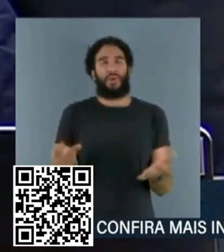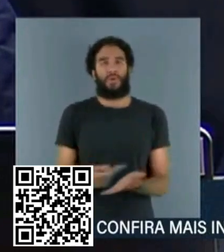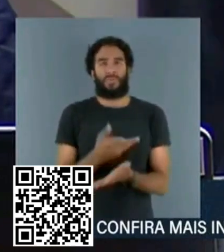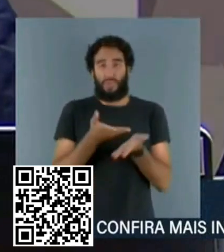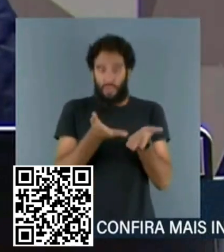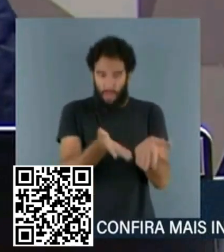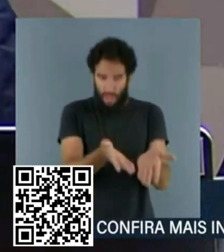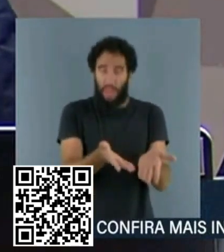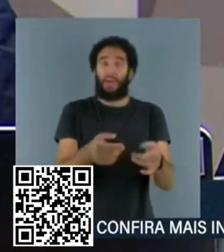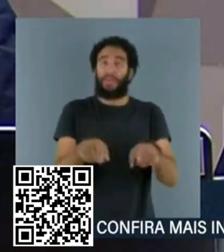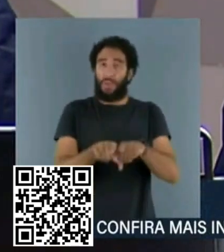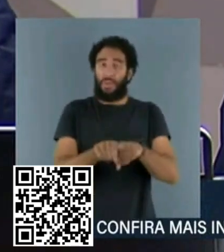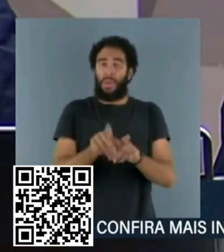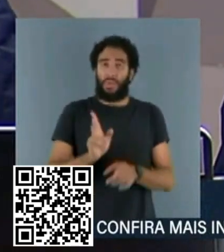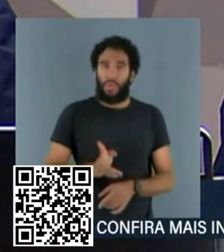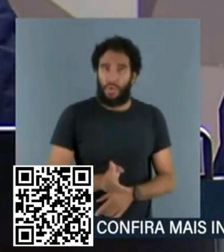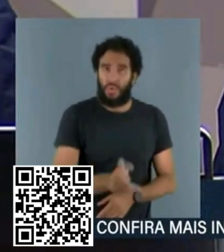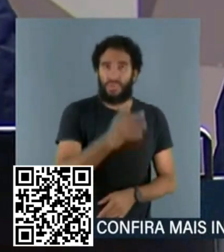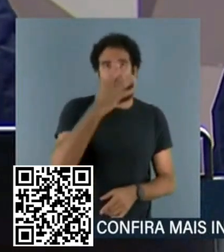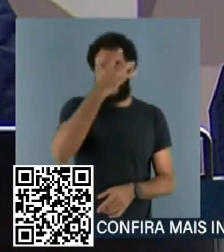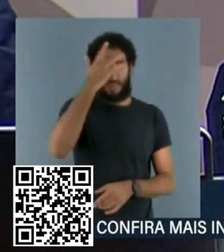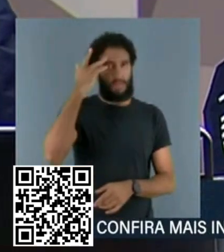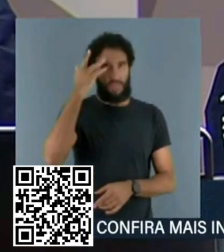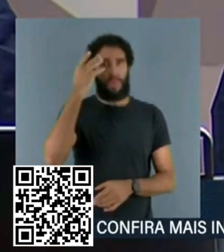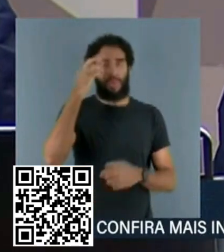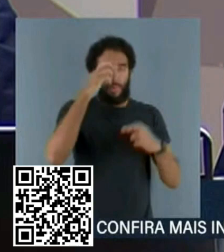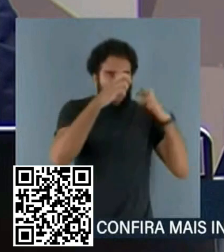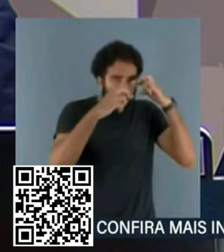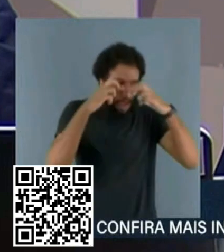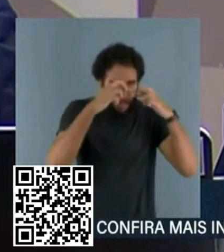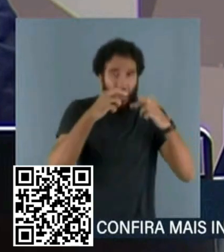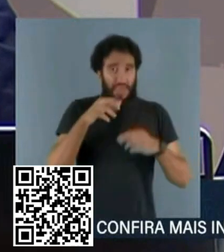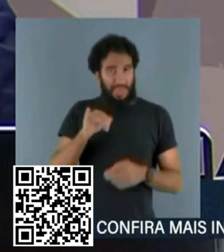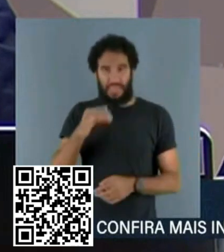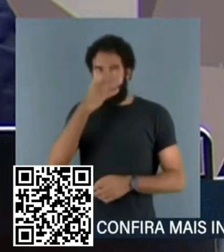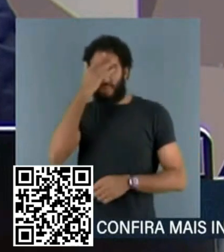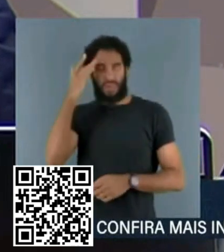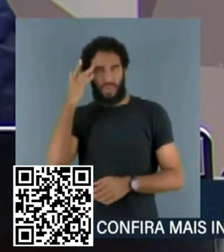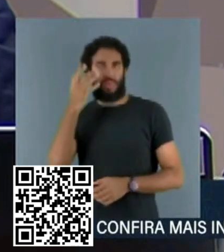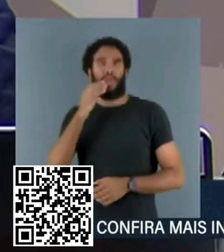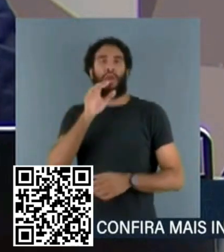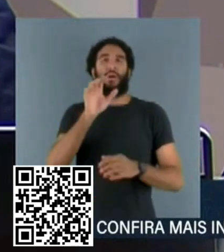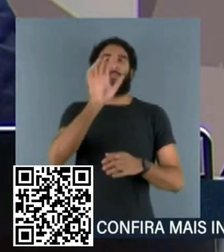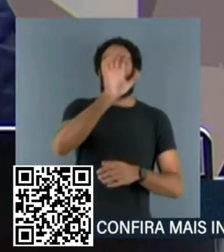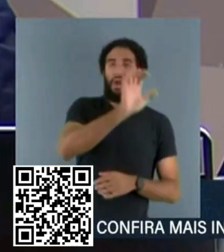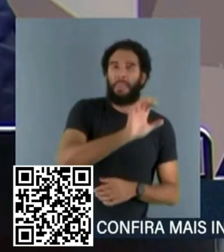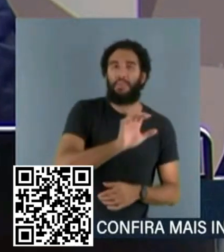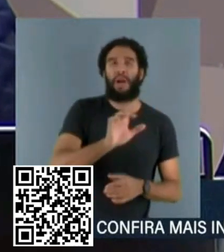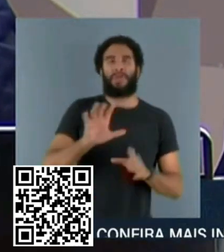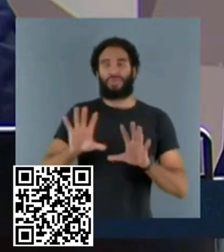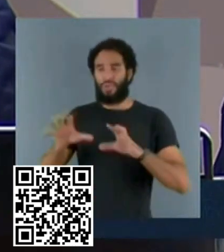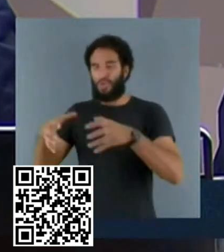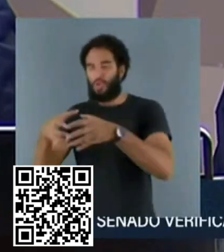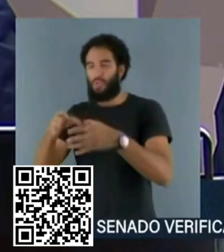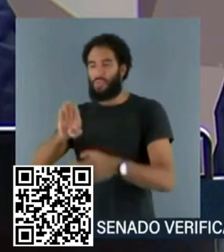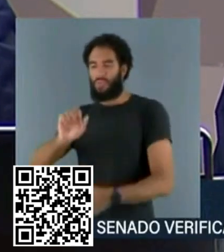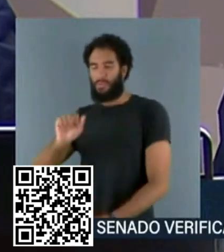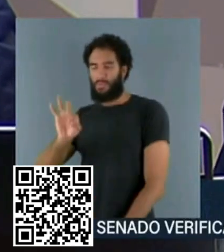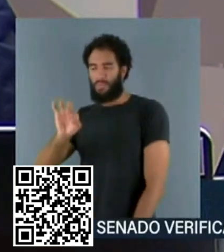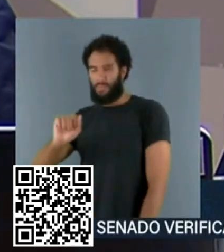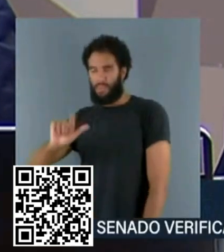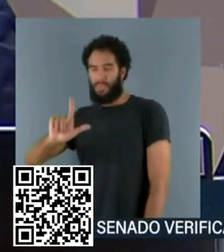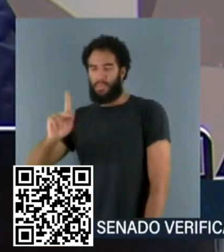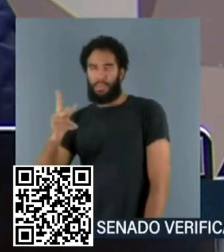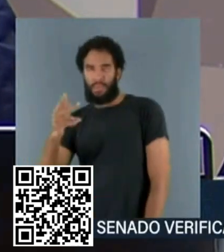que continua sendo dos comandantes operacionais, seja os comandantes regionais, comandantes batalhões, que foram escalados